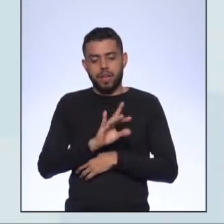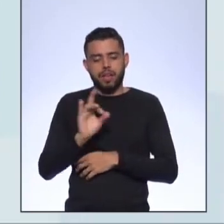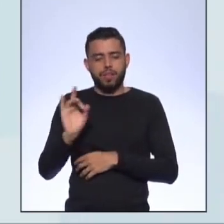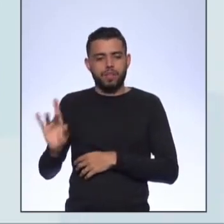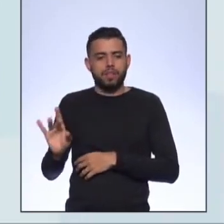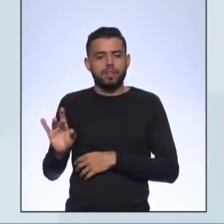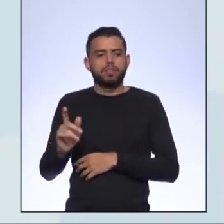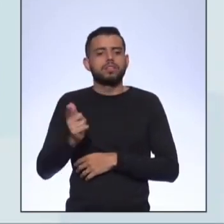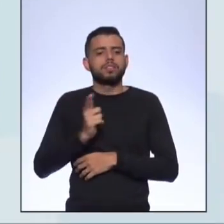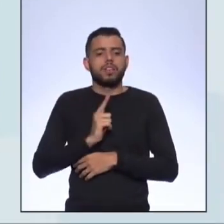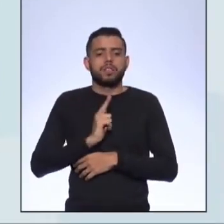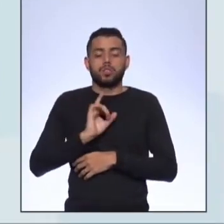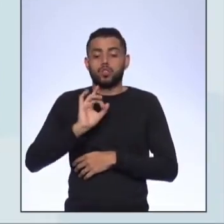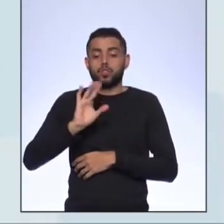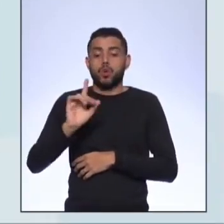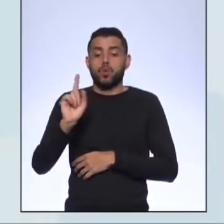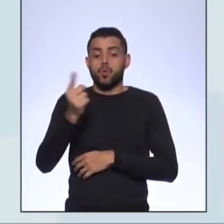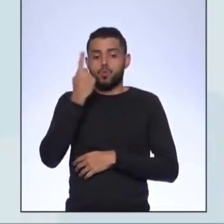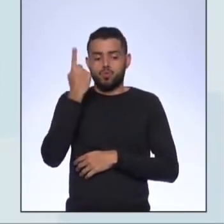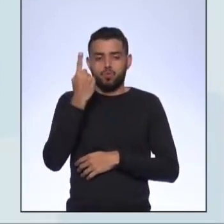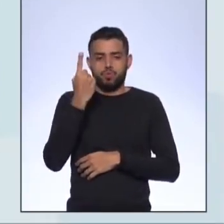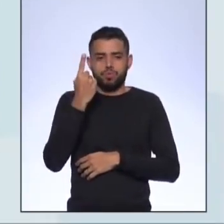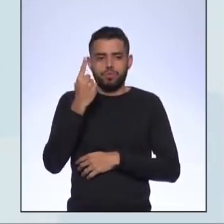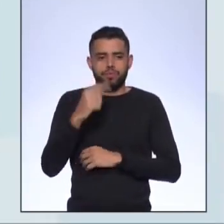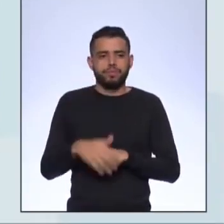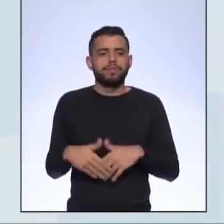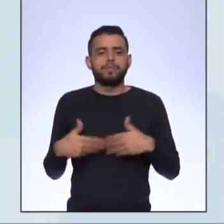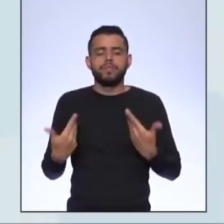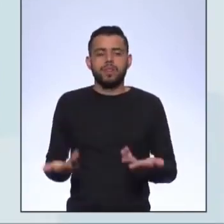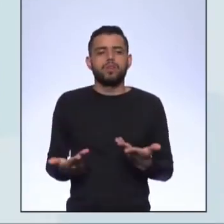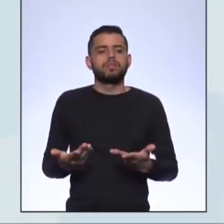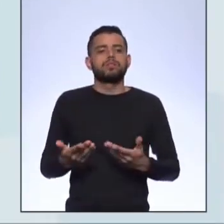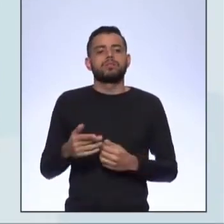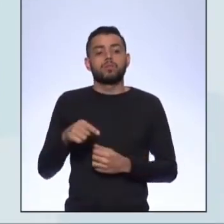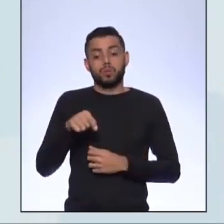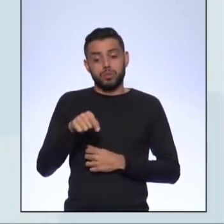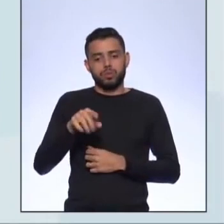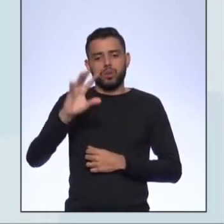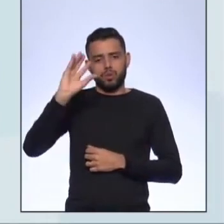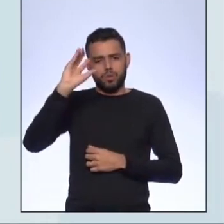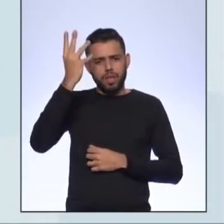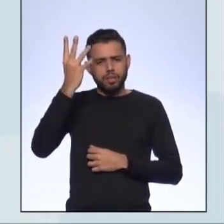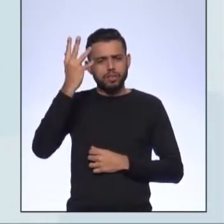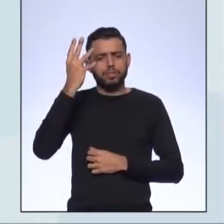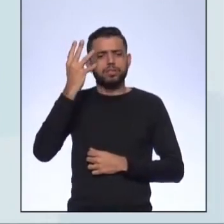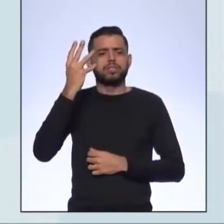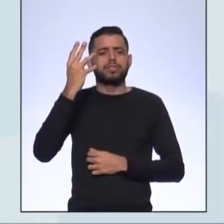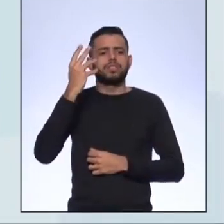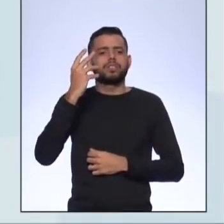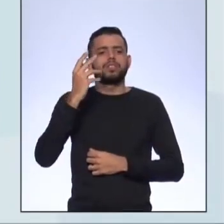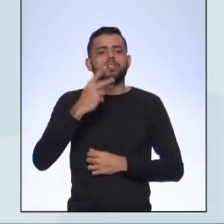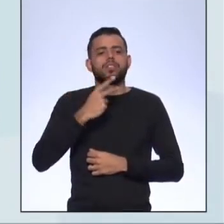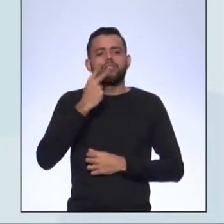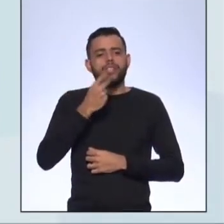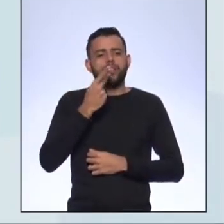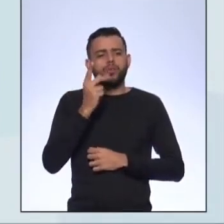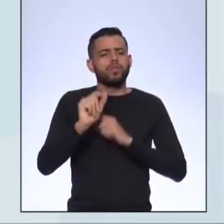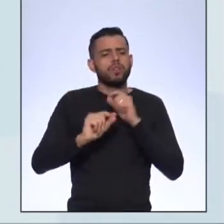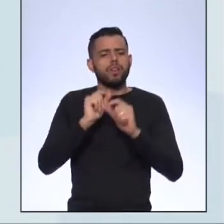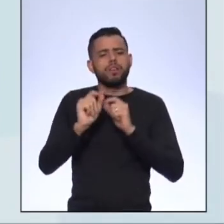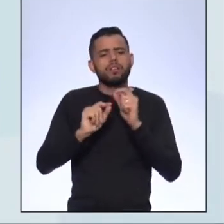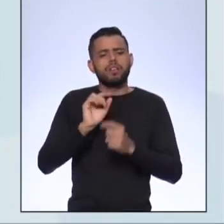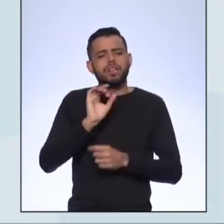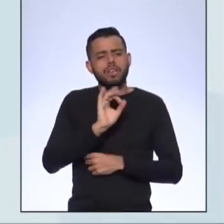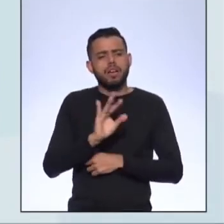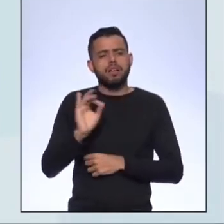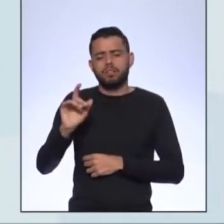contém apenas um fator. Então, quando acontece isso, ele está dizendo o quê? Que simplesmente cada